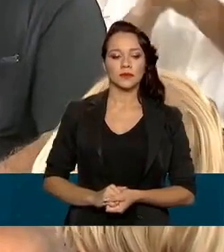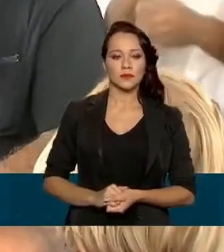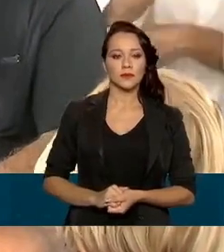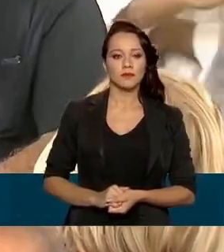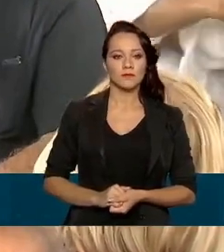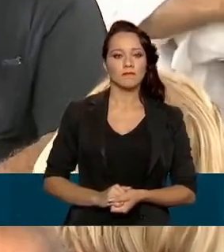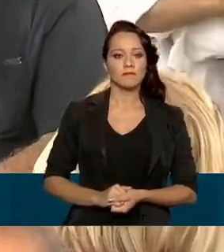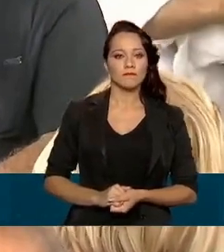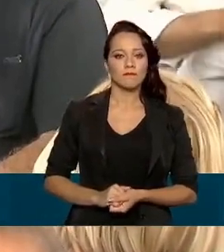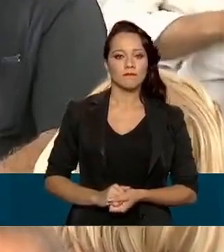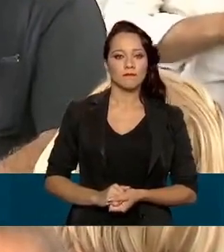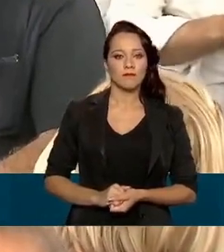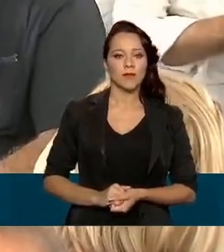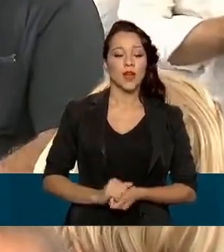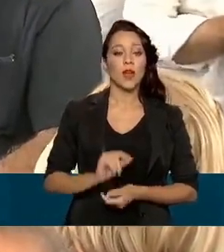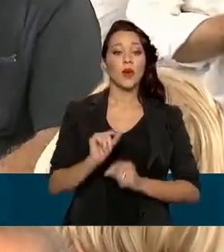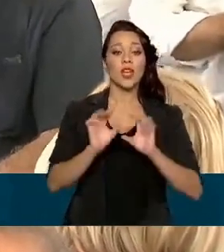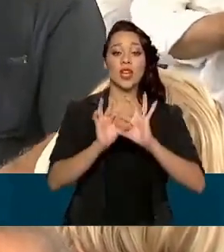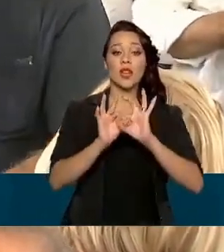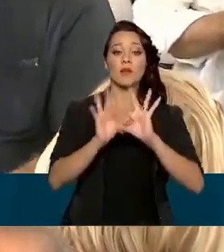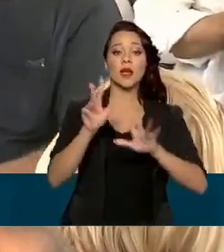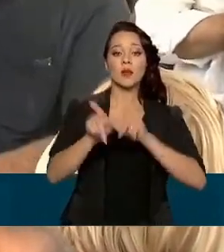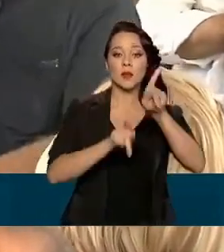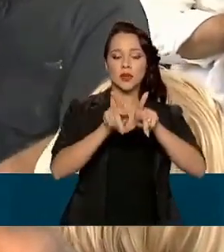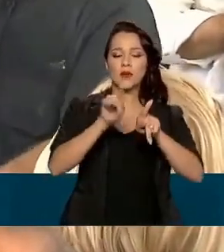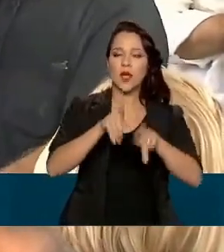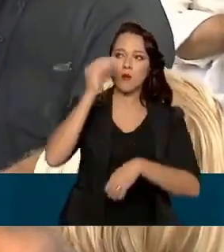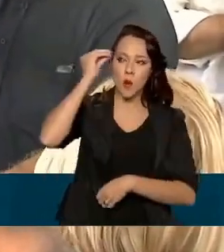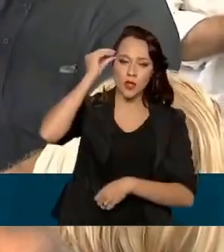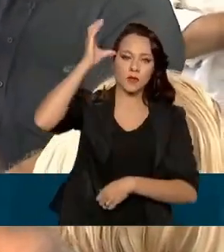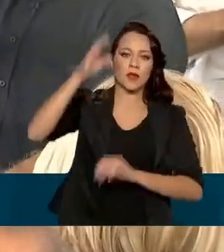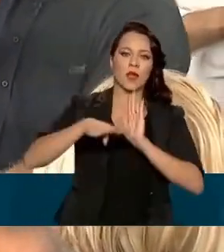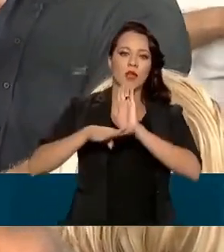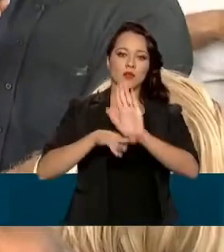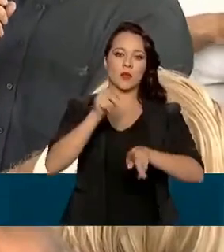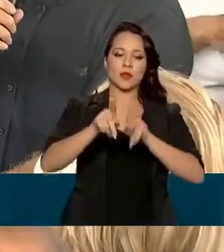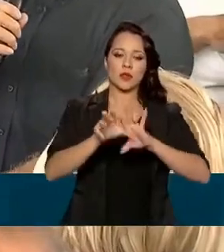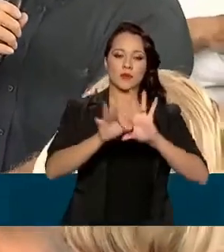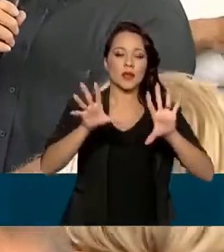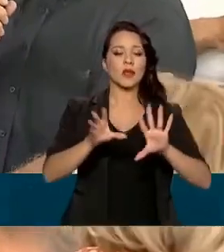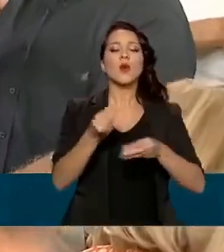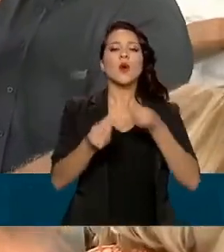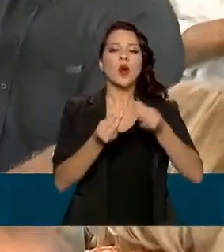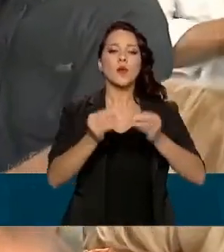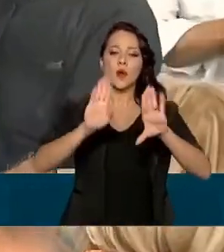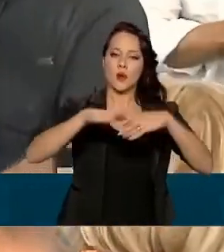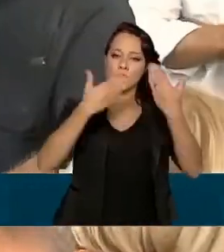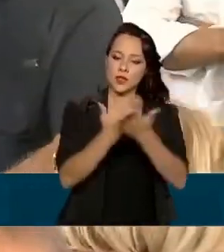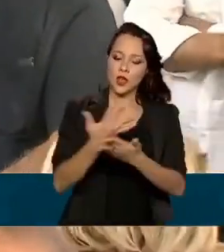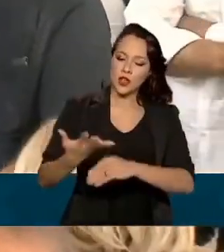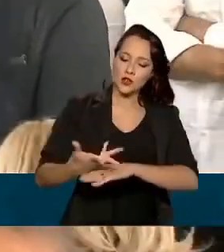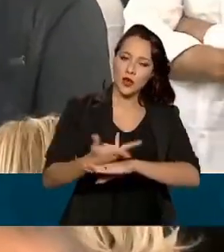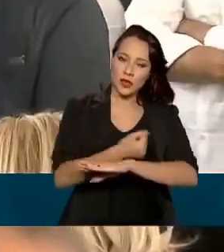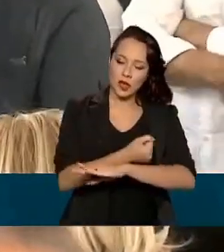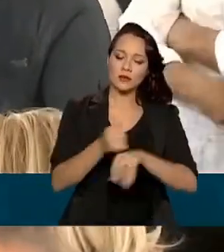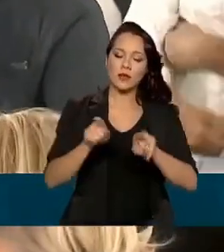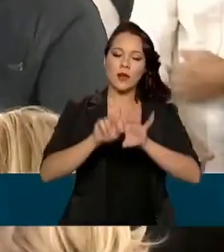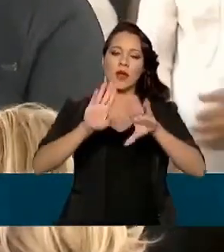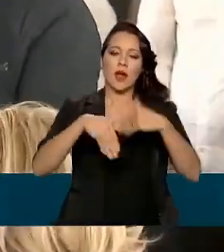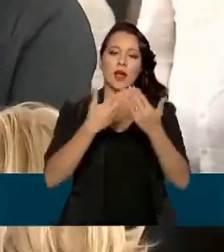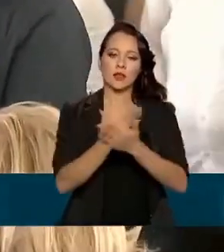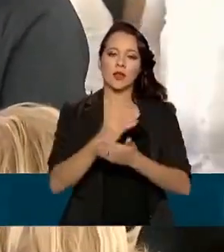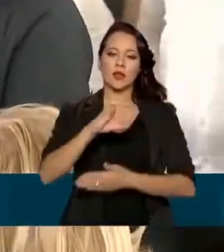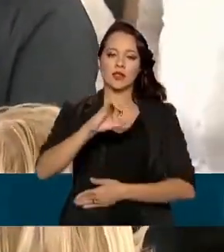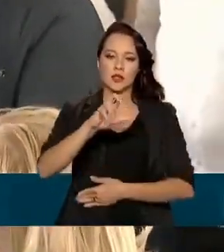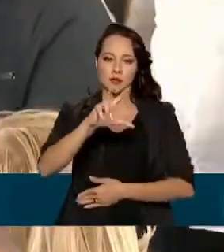o que liberta um povo é o conhecimento. E vem através de escolas de qualidade como essa cívico-militar. E o